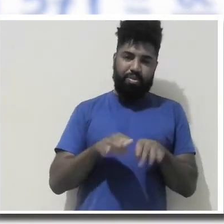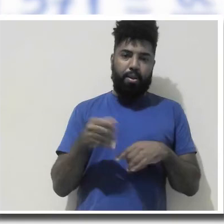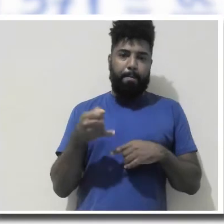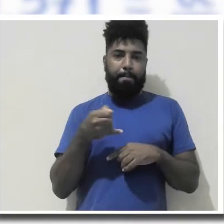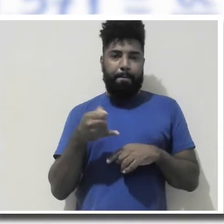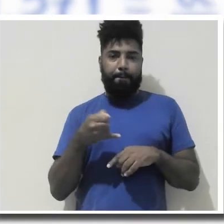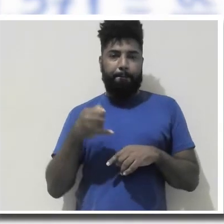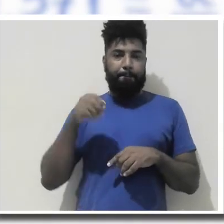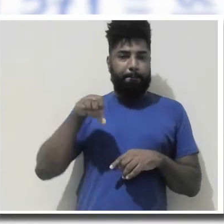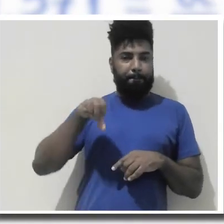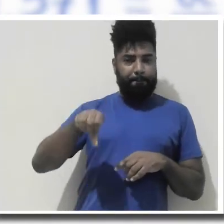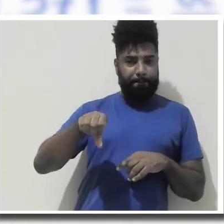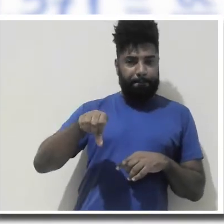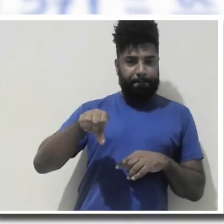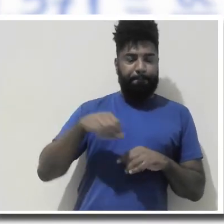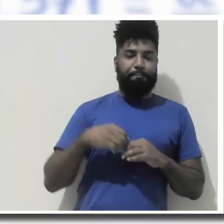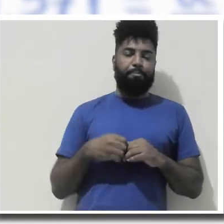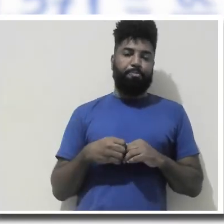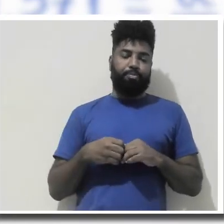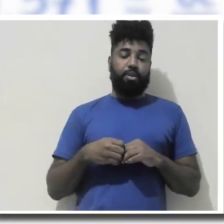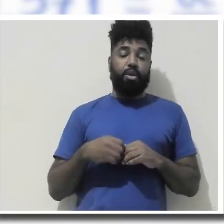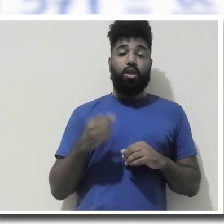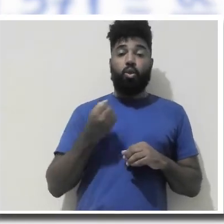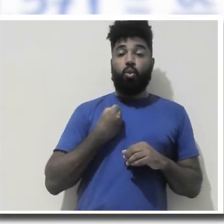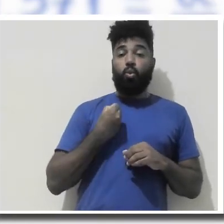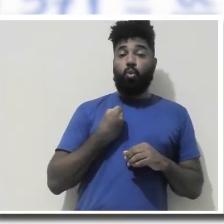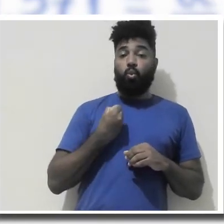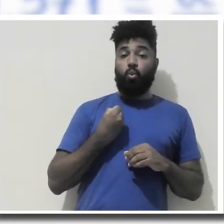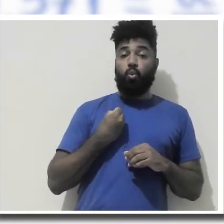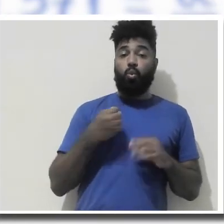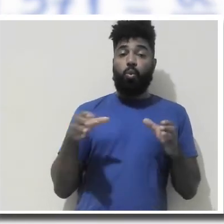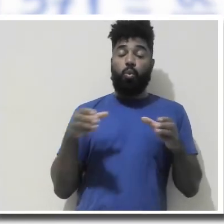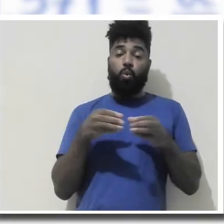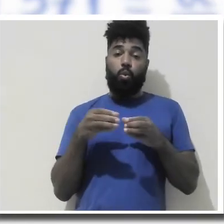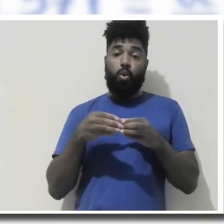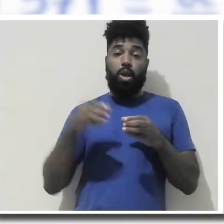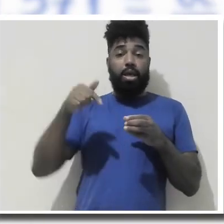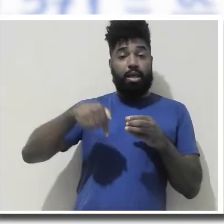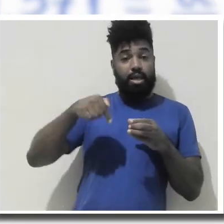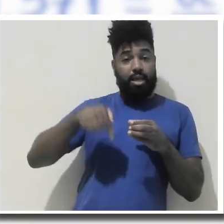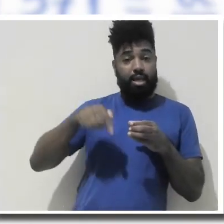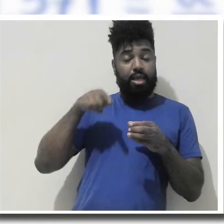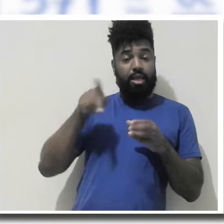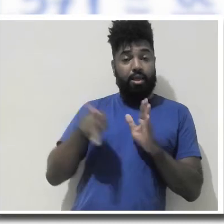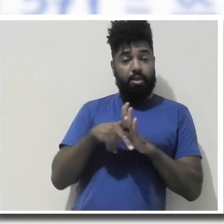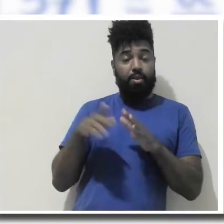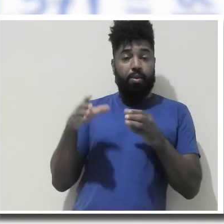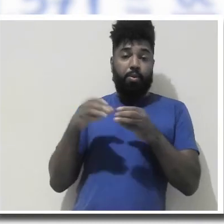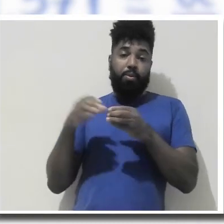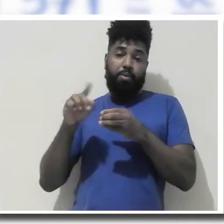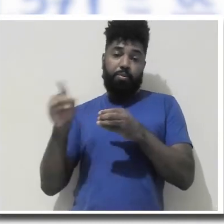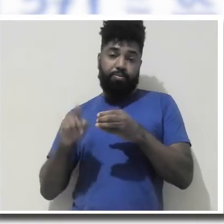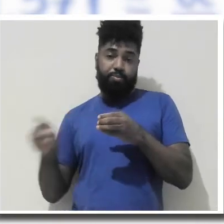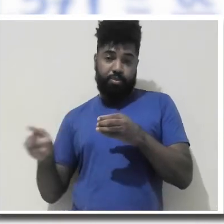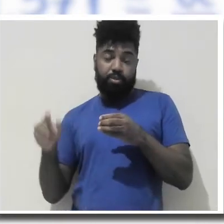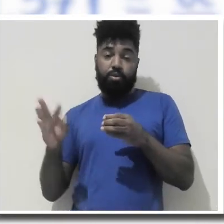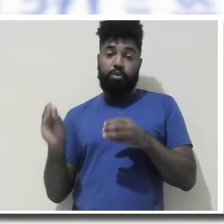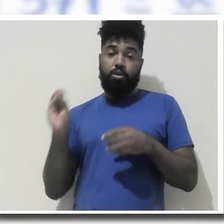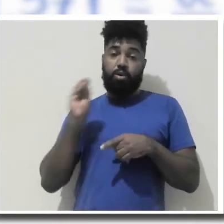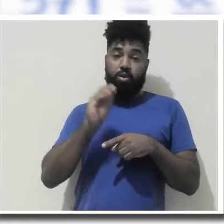menos 9, todos os números inteiros também são racionais, também podem ser representados da forma A sobre